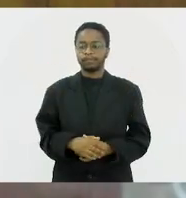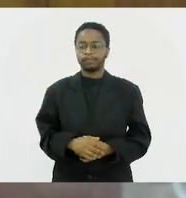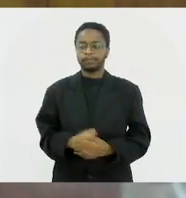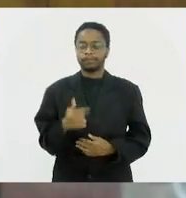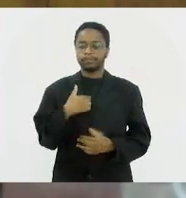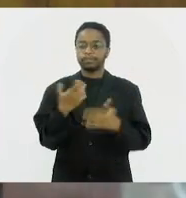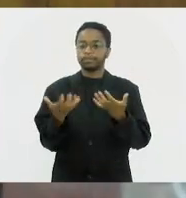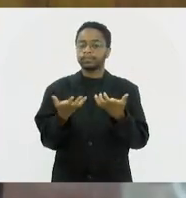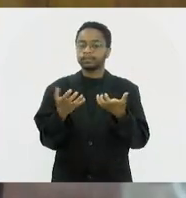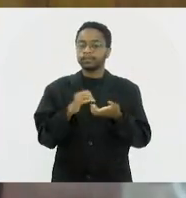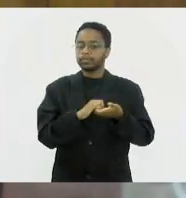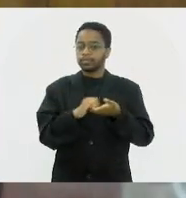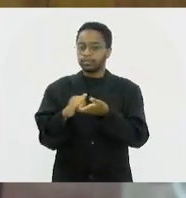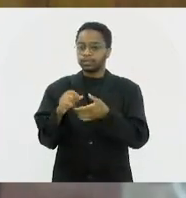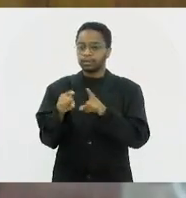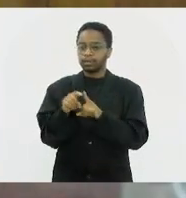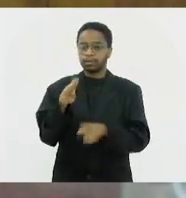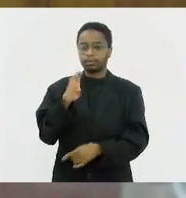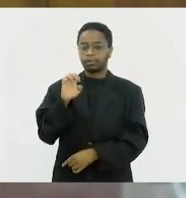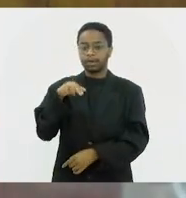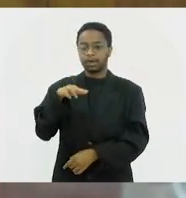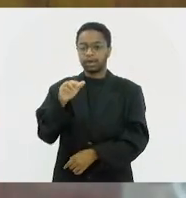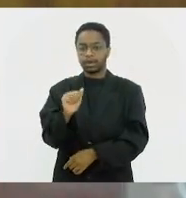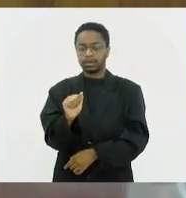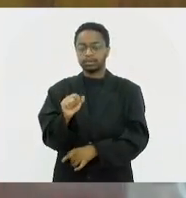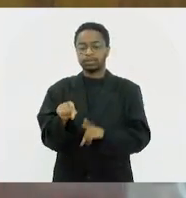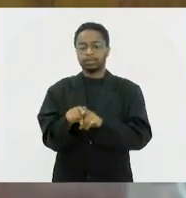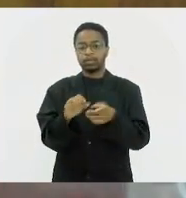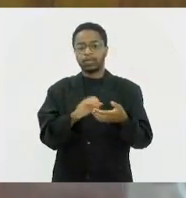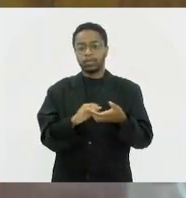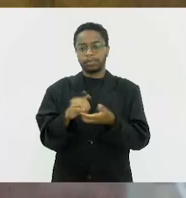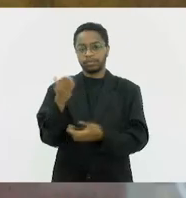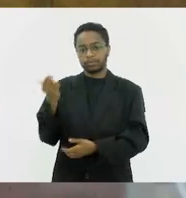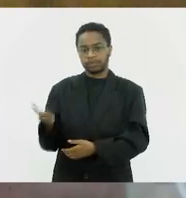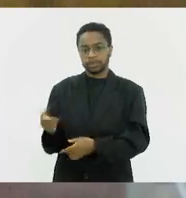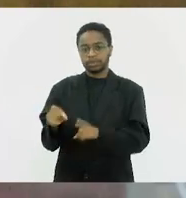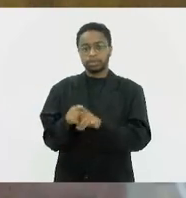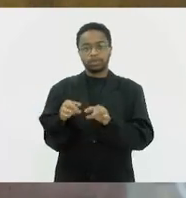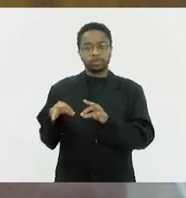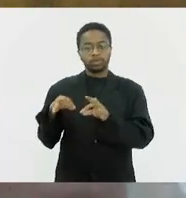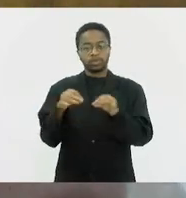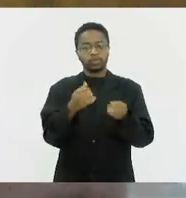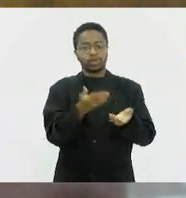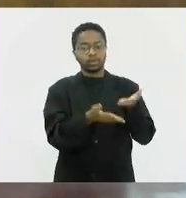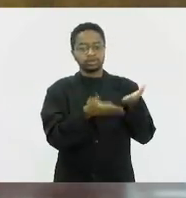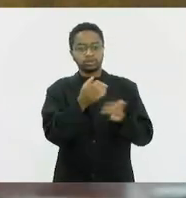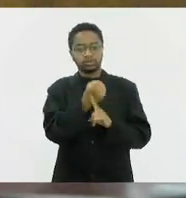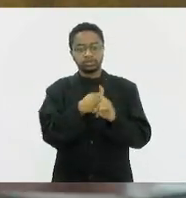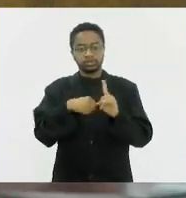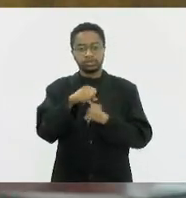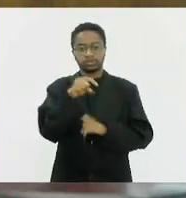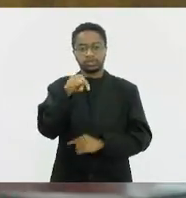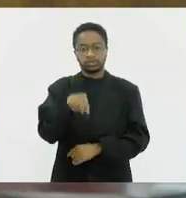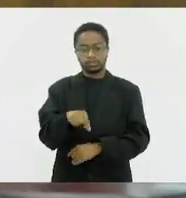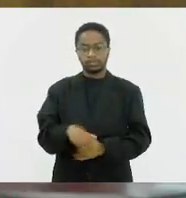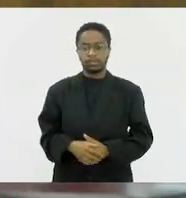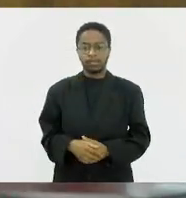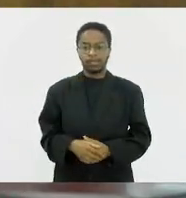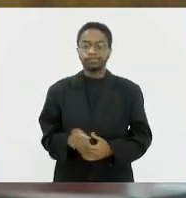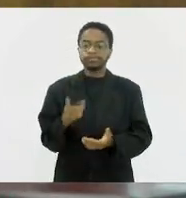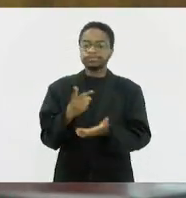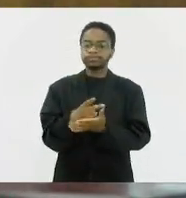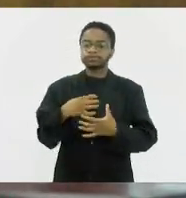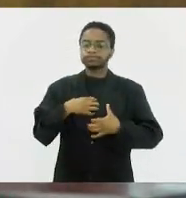Queria cumprimentar a Branca, e cumprimentando a Branca, eu cumprimento toda a assistência social aqui presente. É sempre uma honra